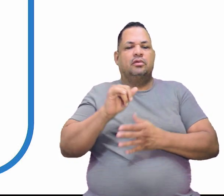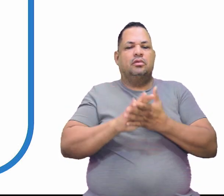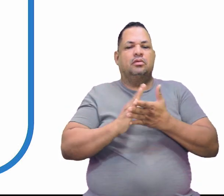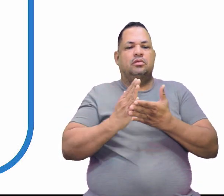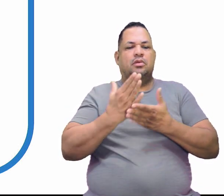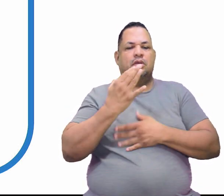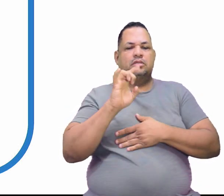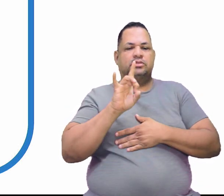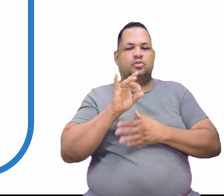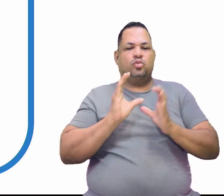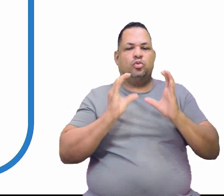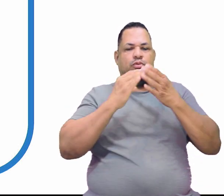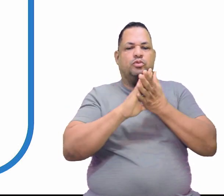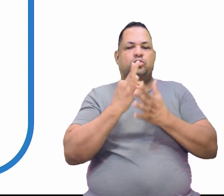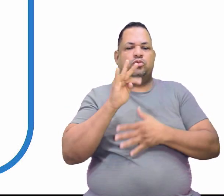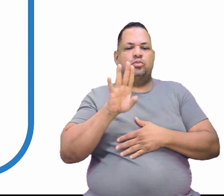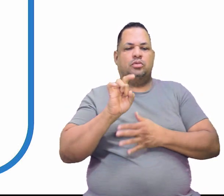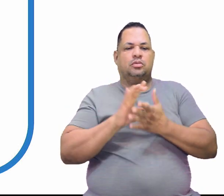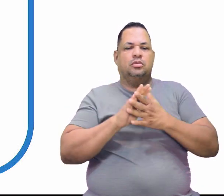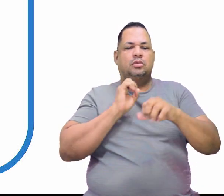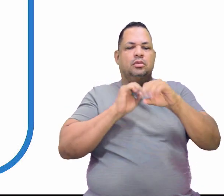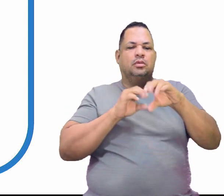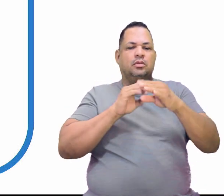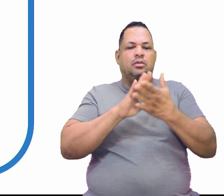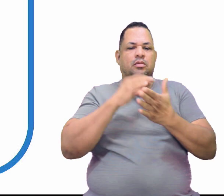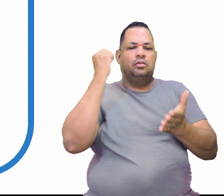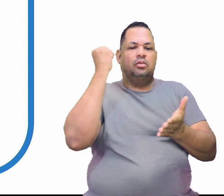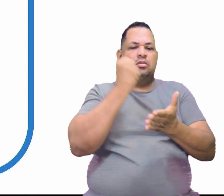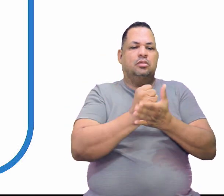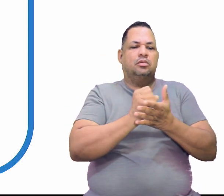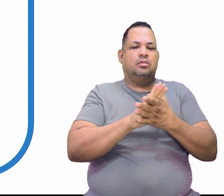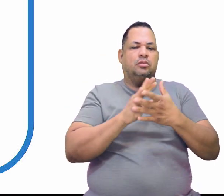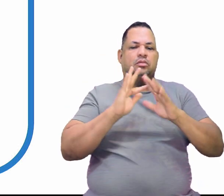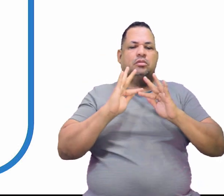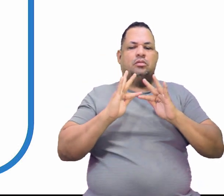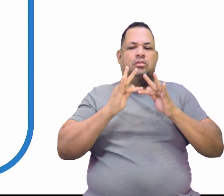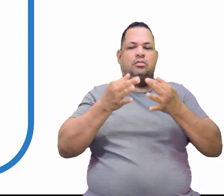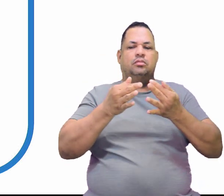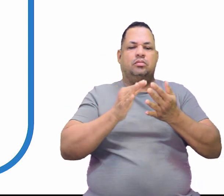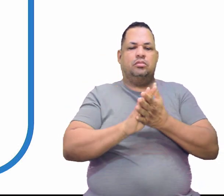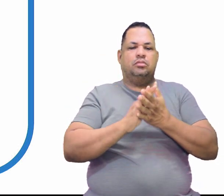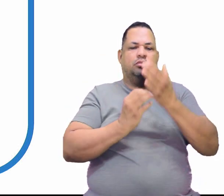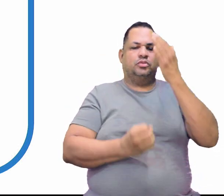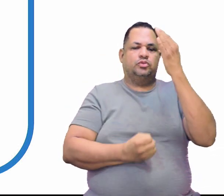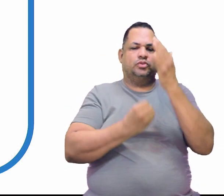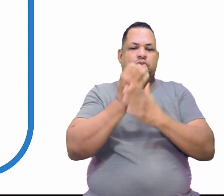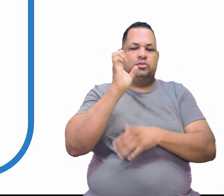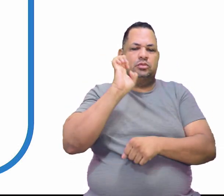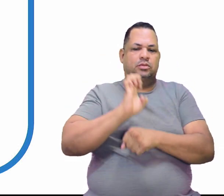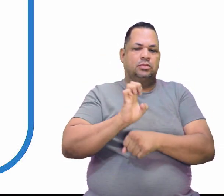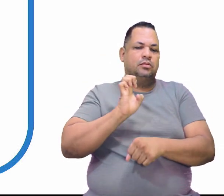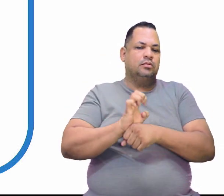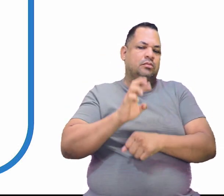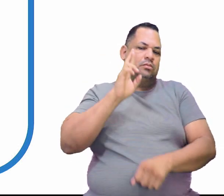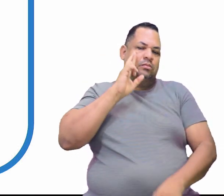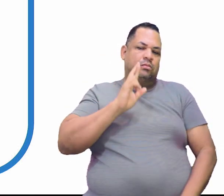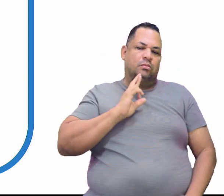dos Cutubas, educação patrimonial e, por fim, a criação do Estado de